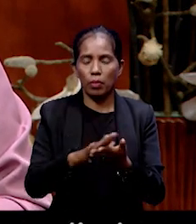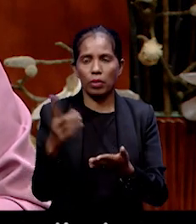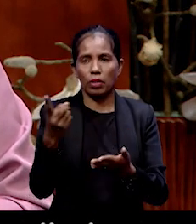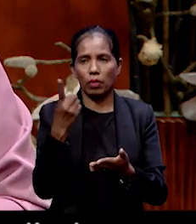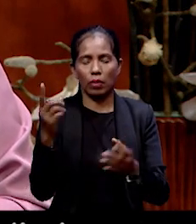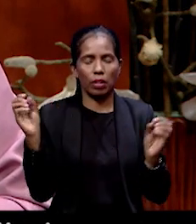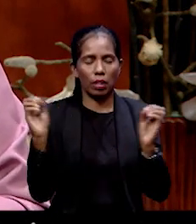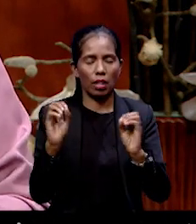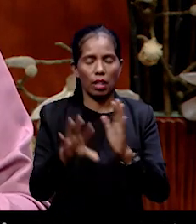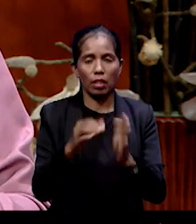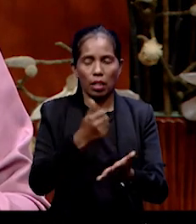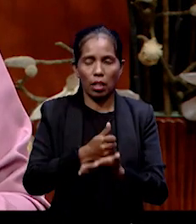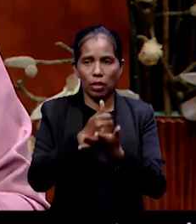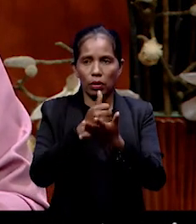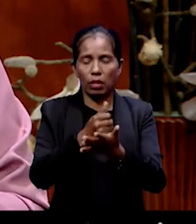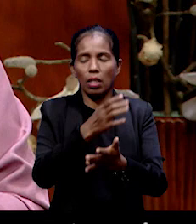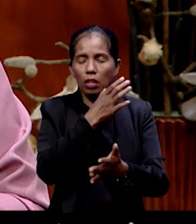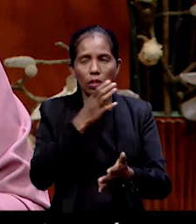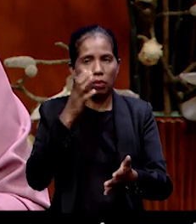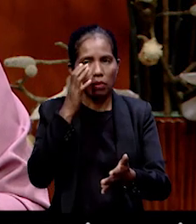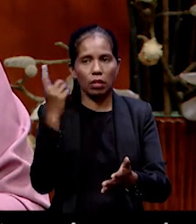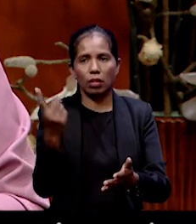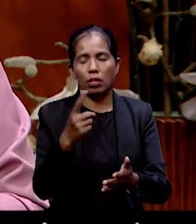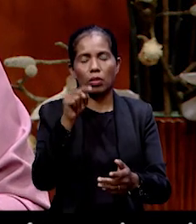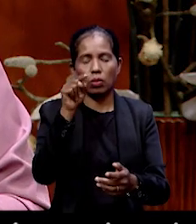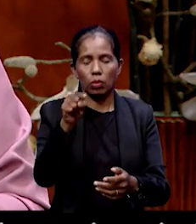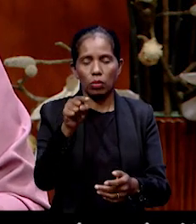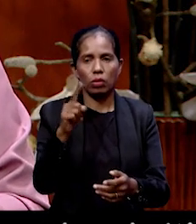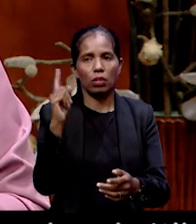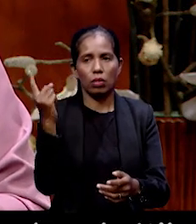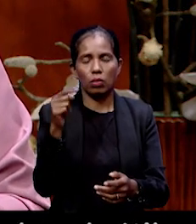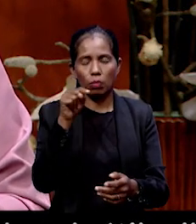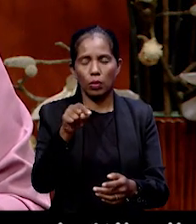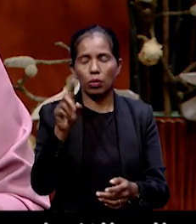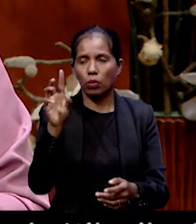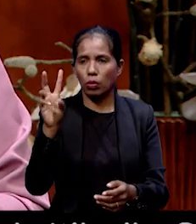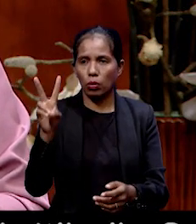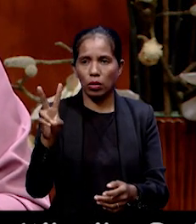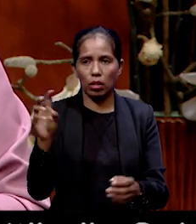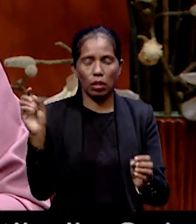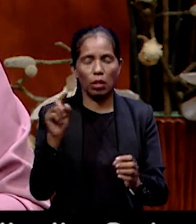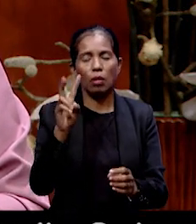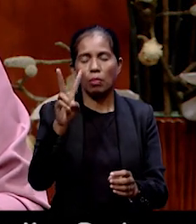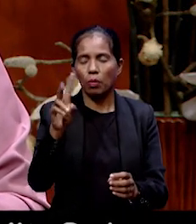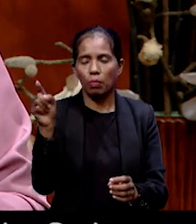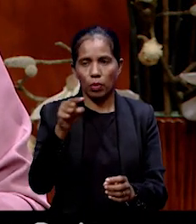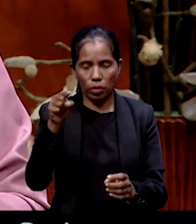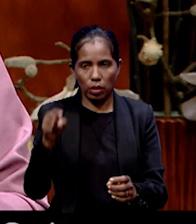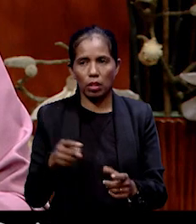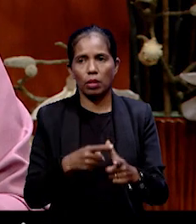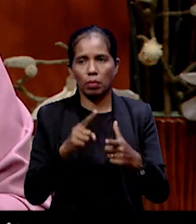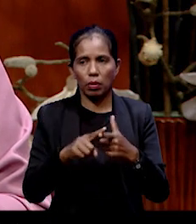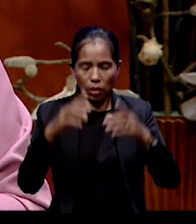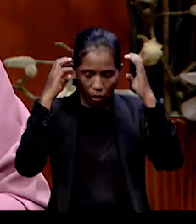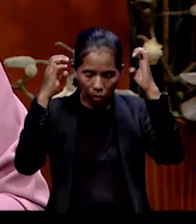hetan atenção. Setor agricultura na fatin hetan un stagnante, 1.2 ita la to 2%. Sim. Depois,